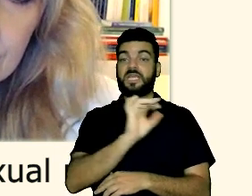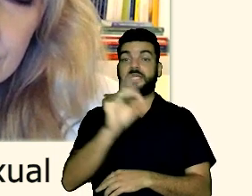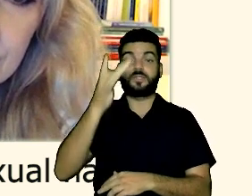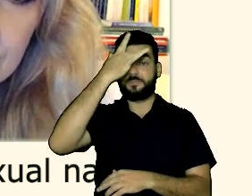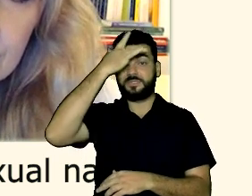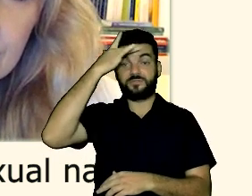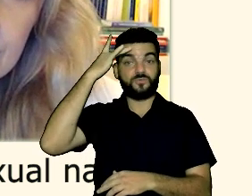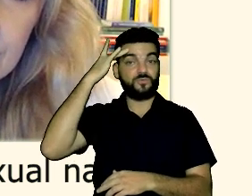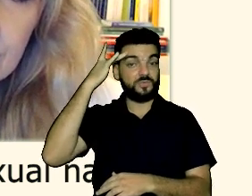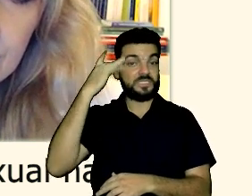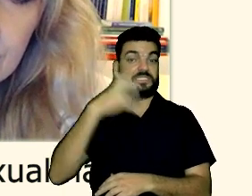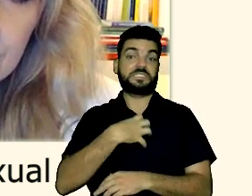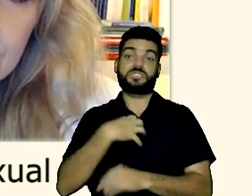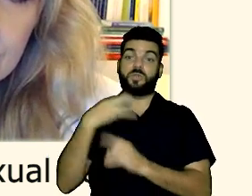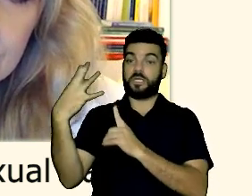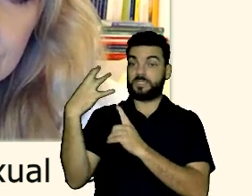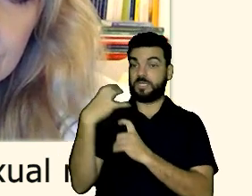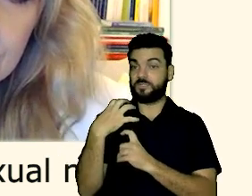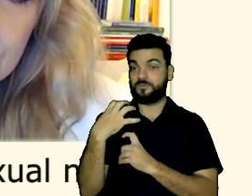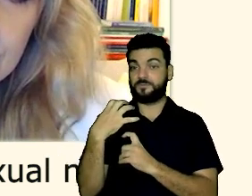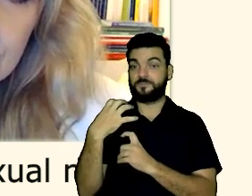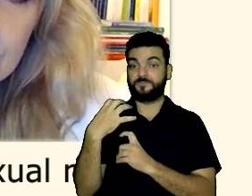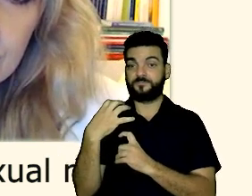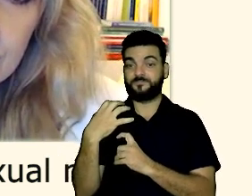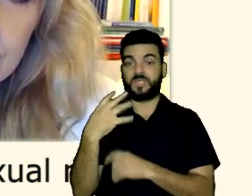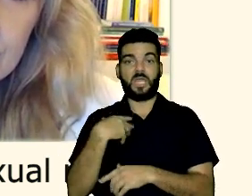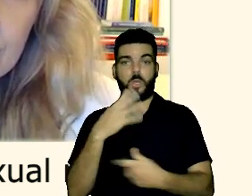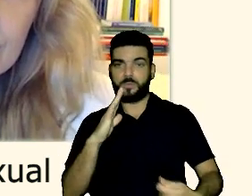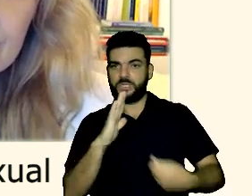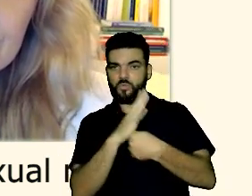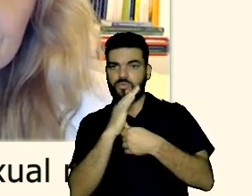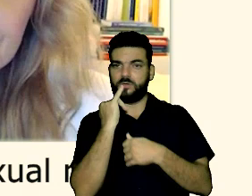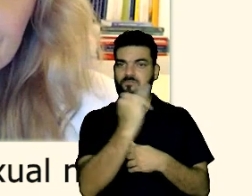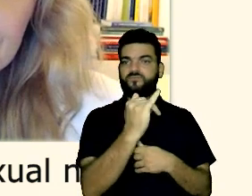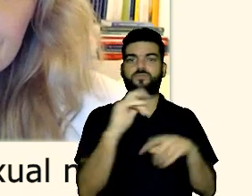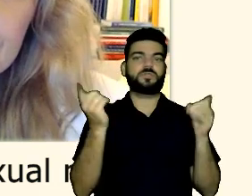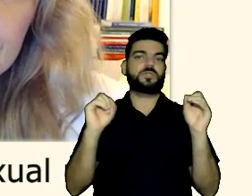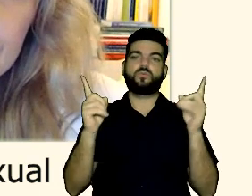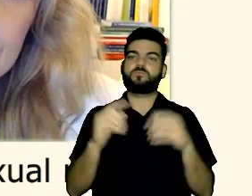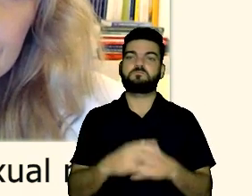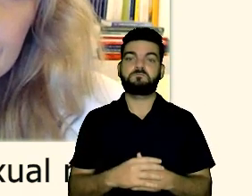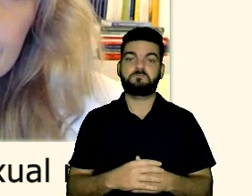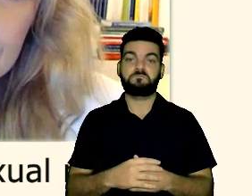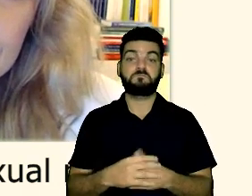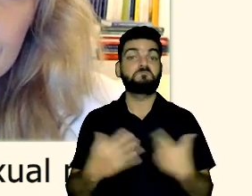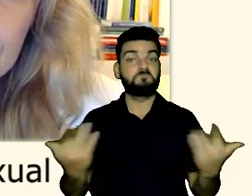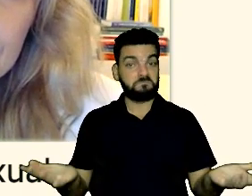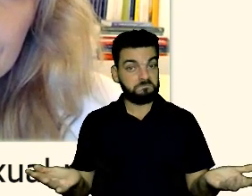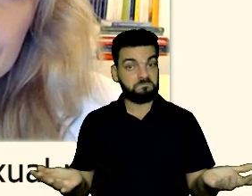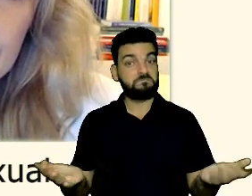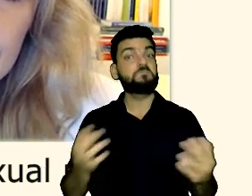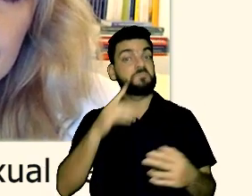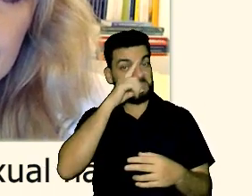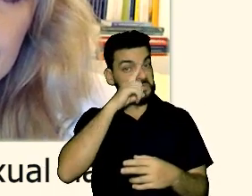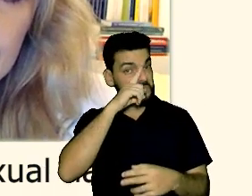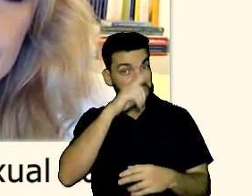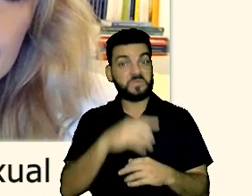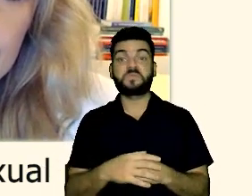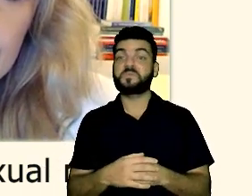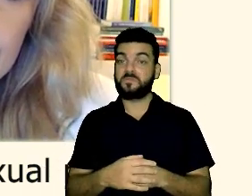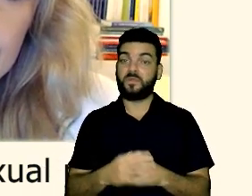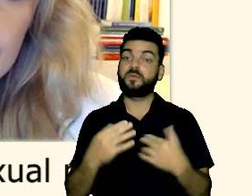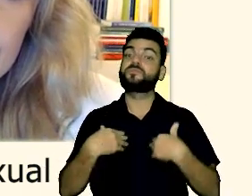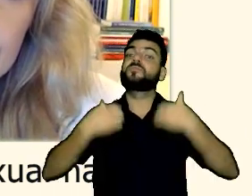87% dessas pessoas que sofreram assédio, elas não denunciaram, o que é